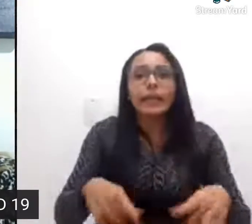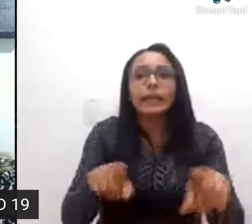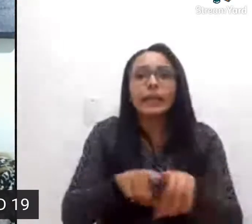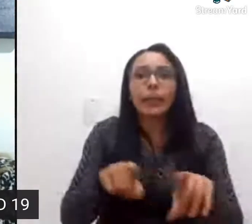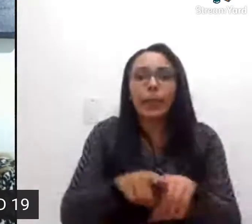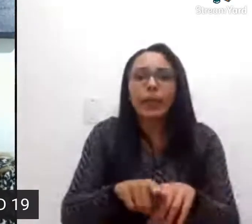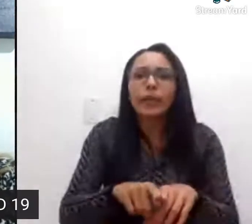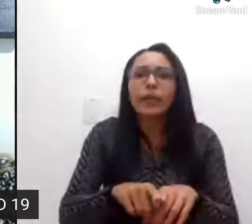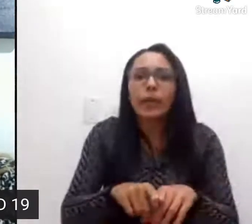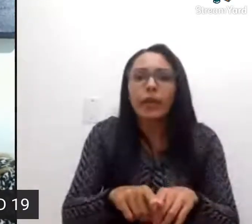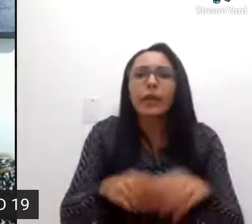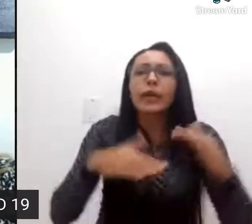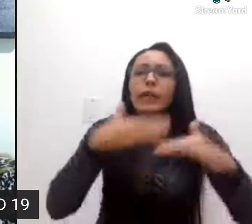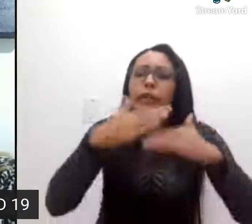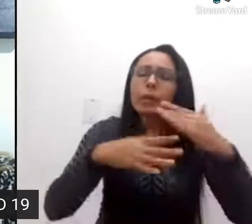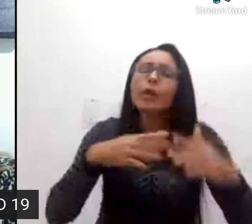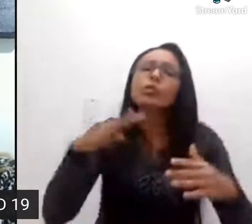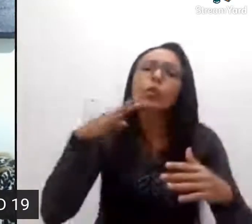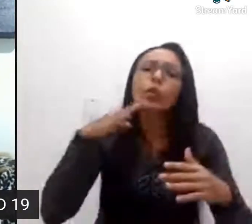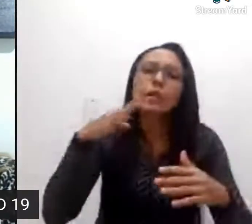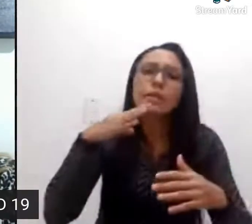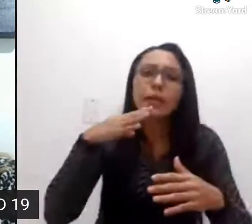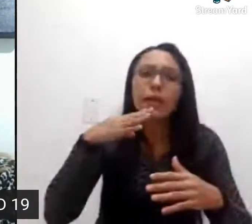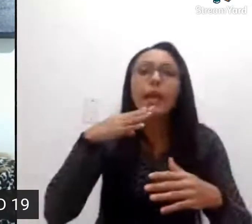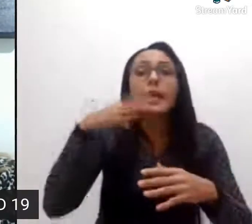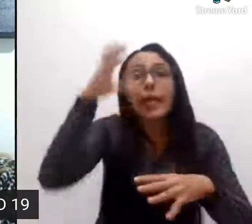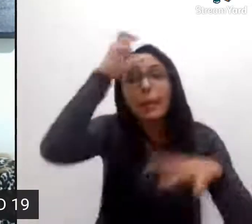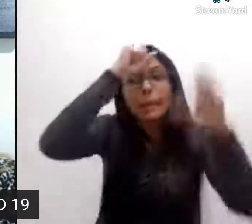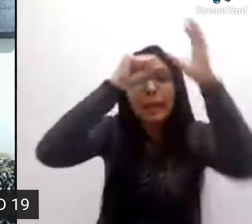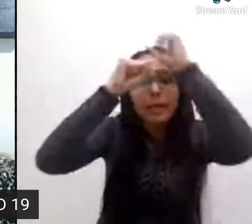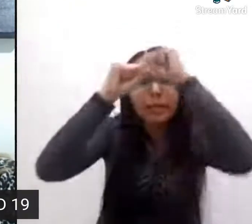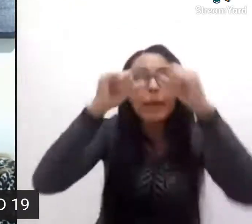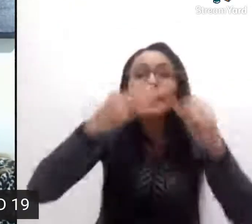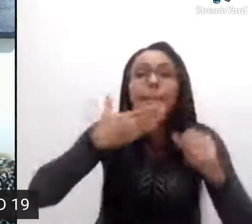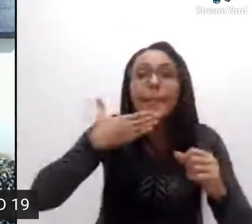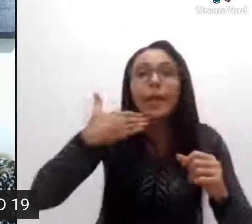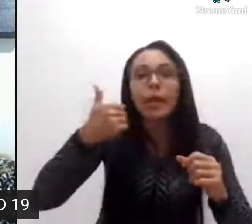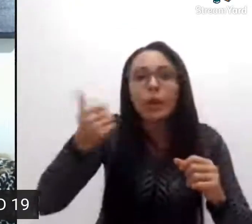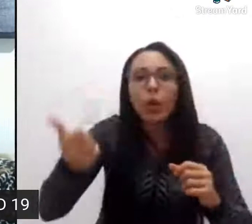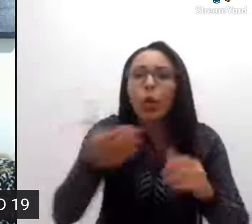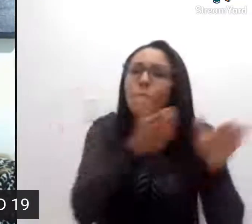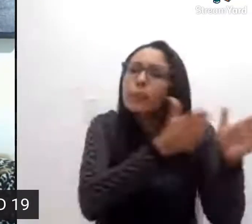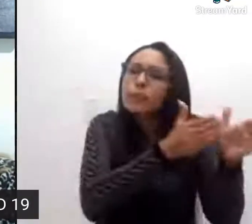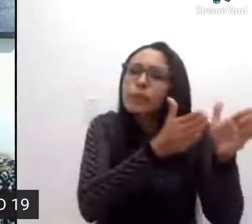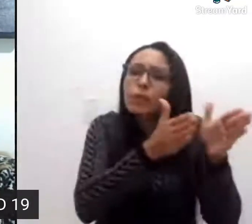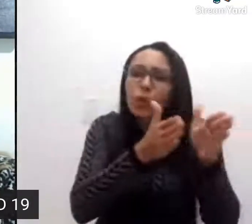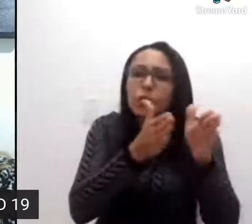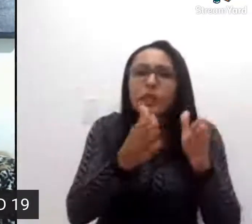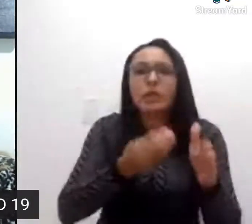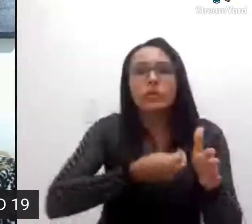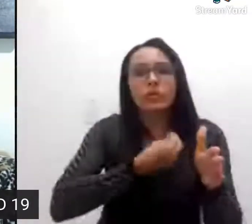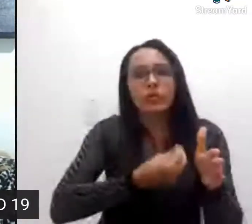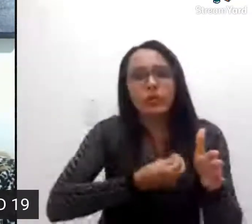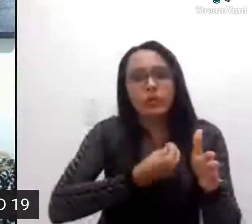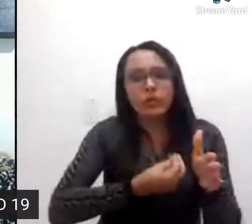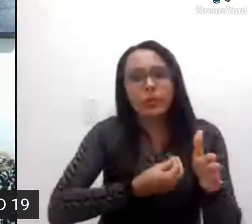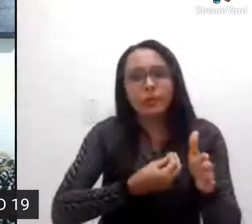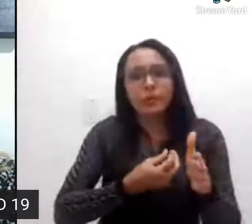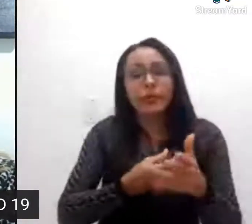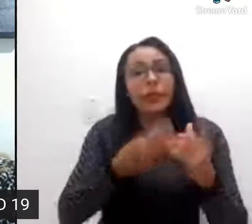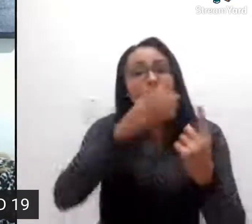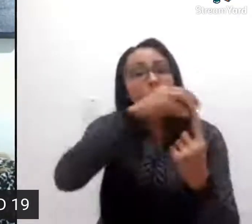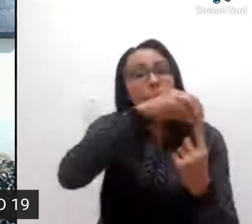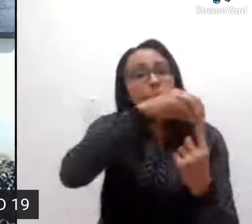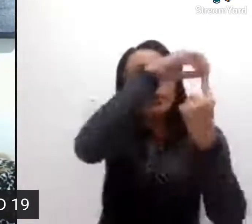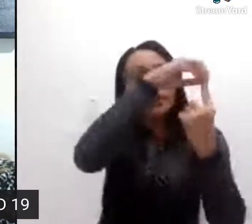mais conhecermos e entendermos melhor, né, todo esse processo que nós estamos vivendo. Principalmente quando